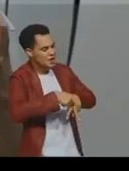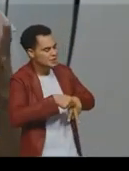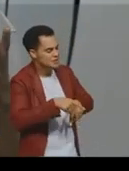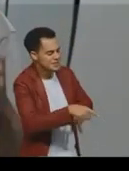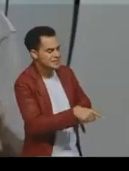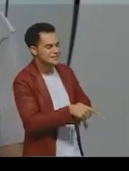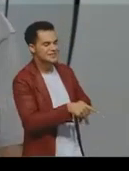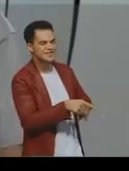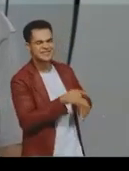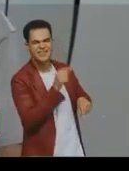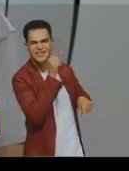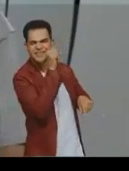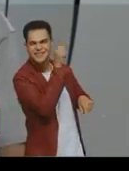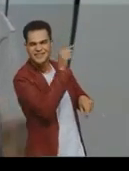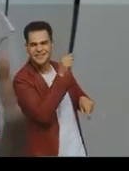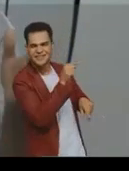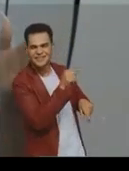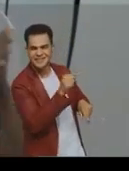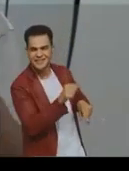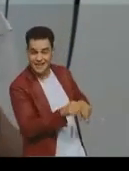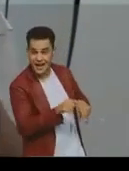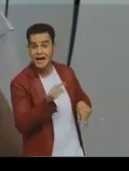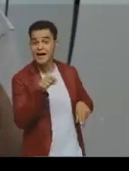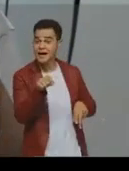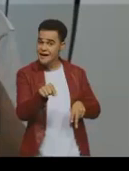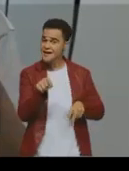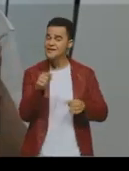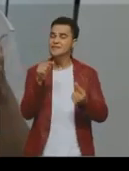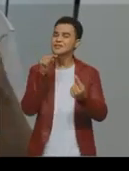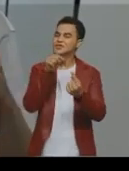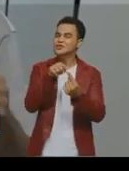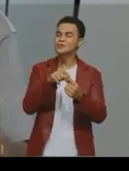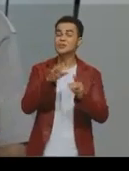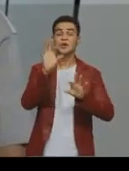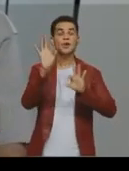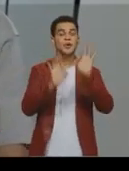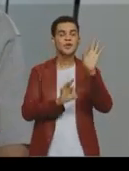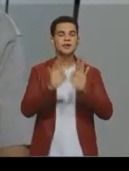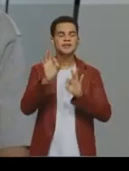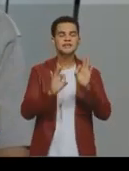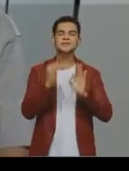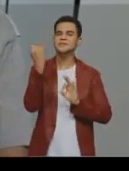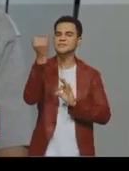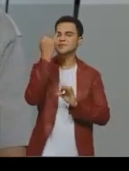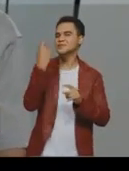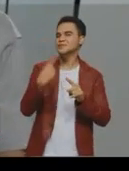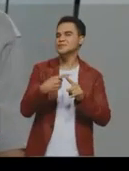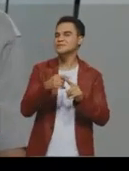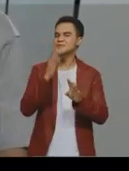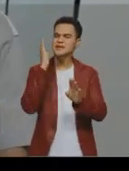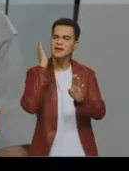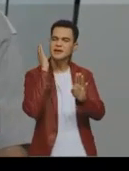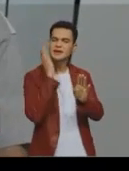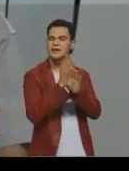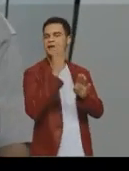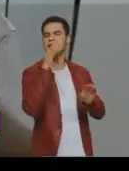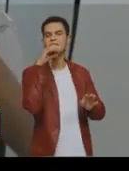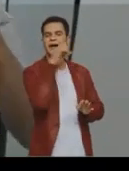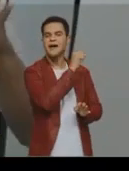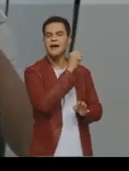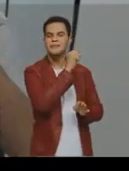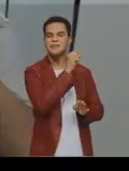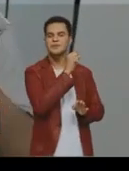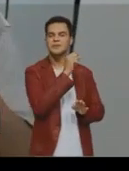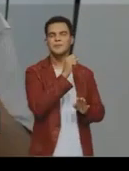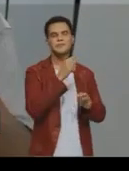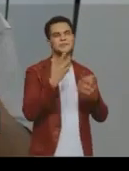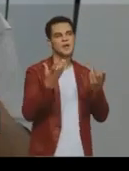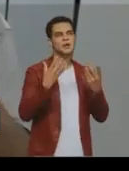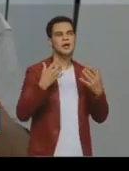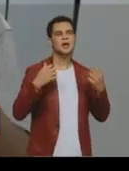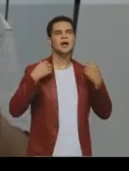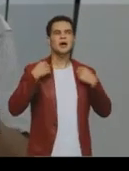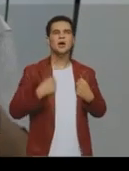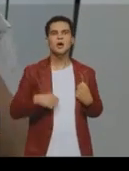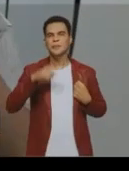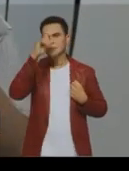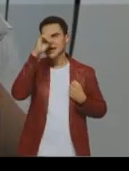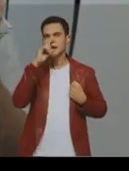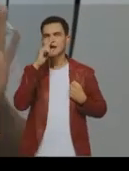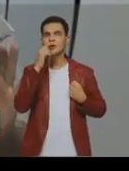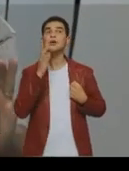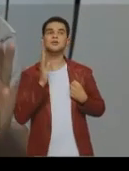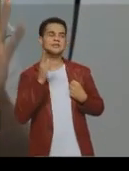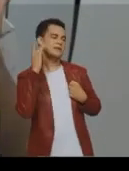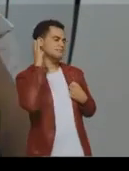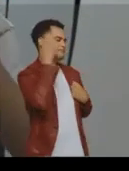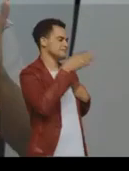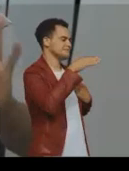de organização é fundamental para que a gente ache aquela roupa rapidamente, né? Ah, eu quero colocar uma camisa amarela para sair hoje.